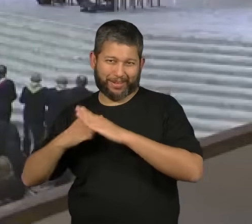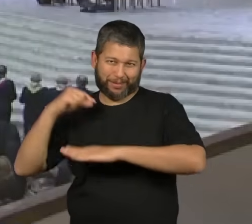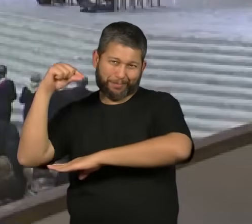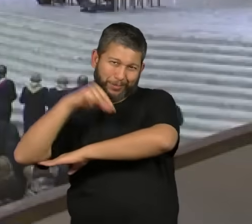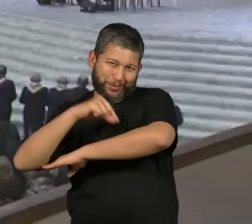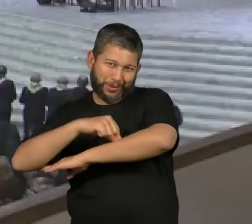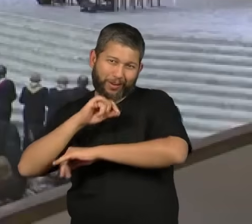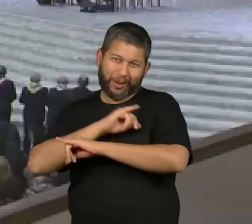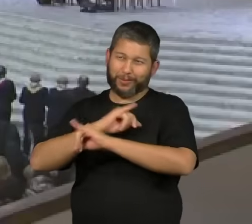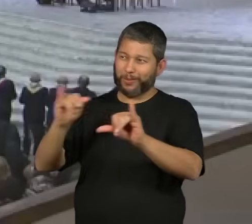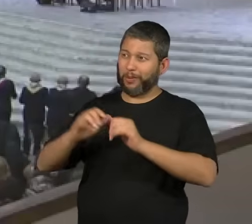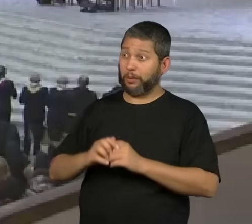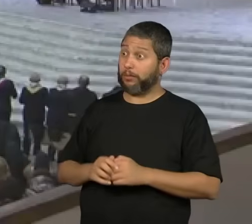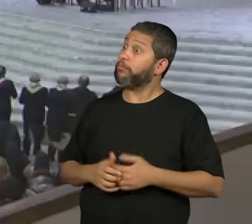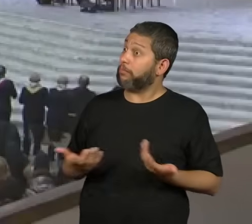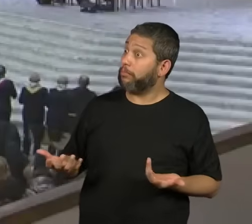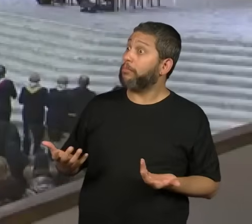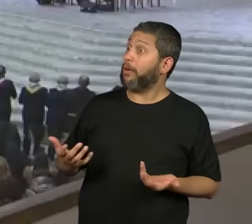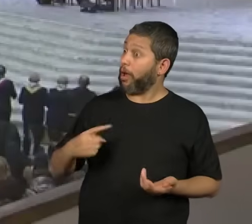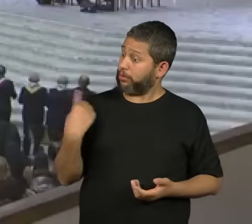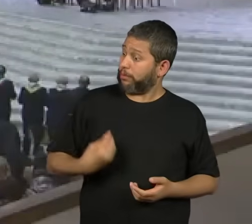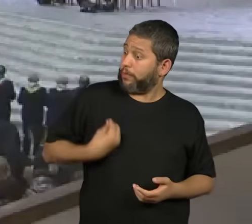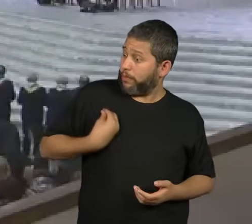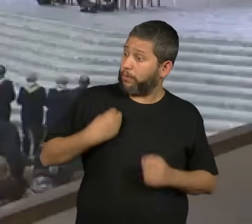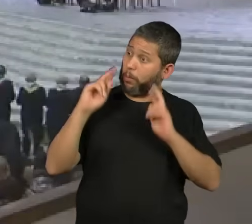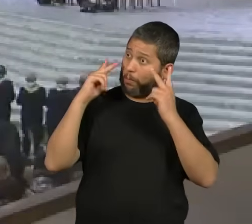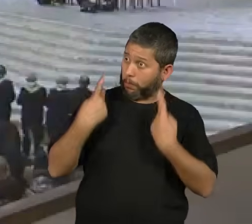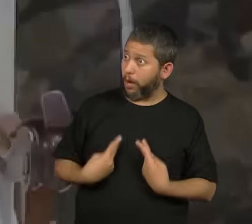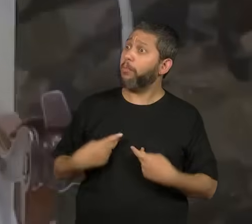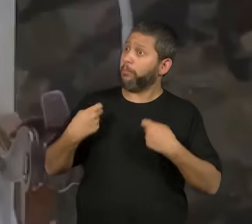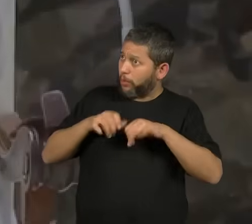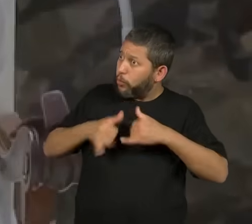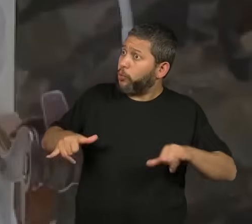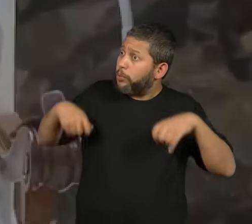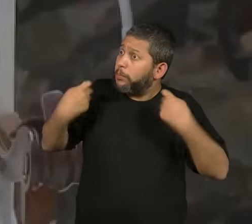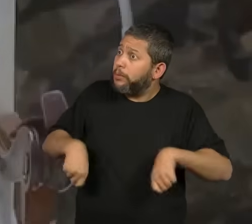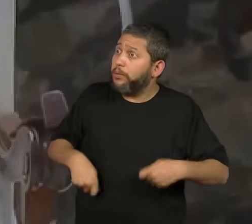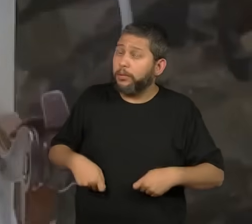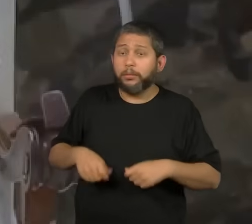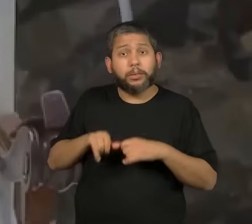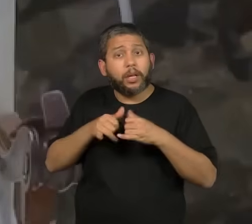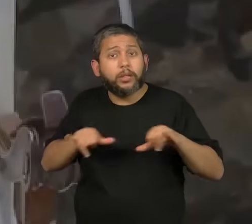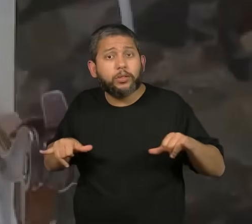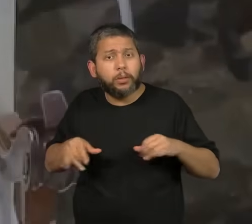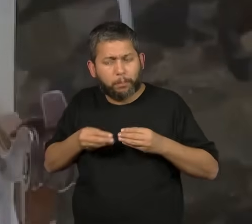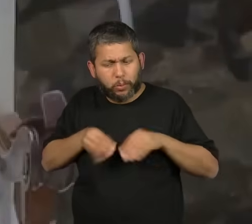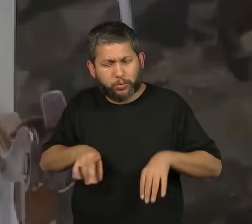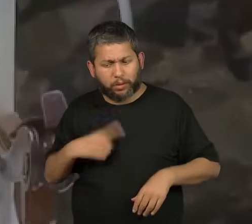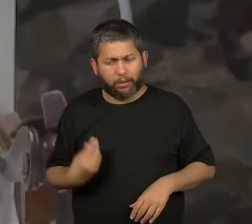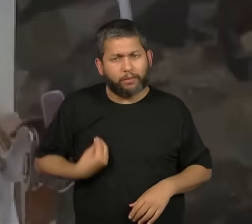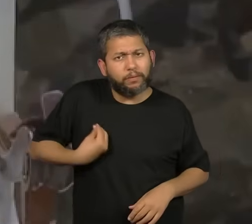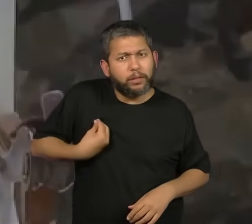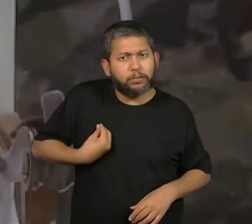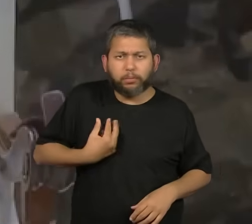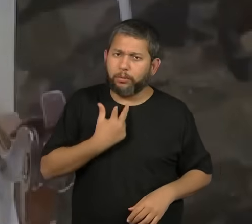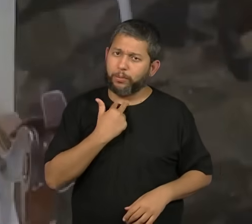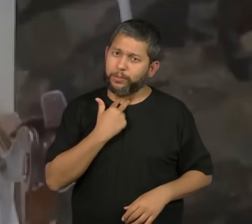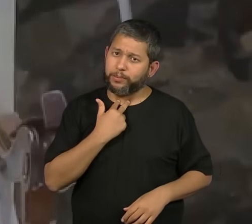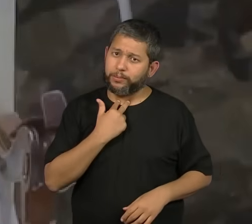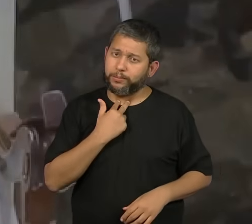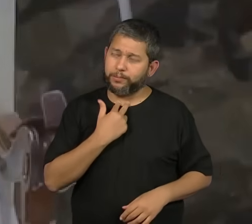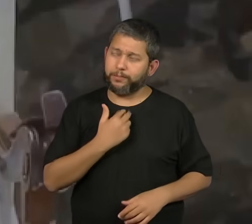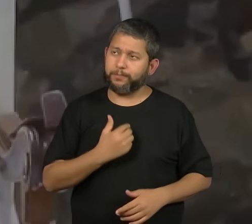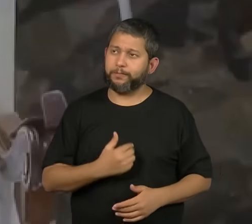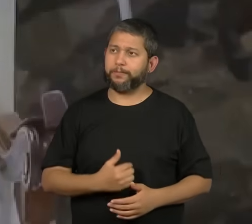que a civilização requer energia, mas o uso de energia não deve destruir a civilização.